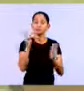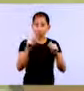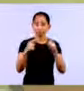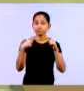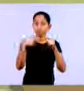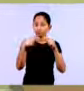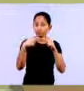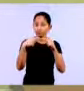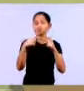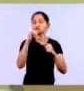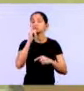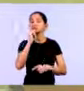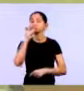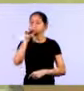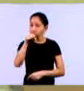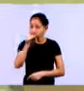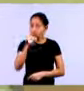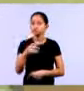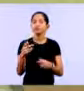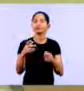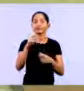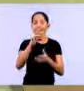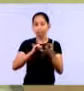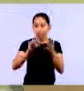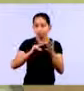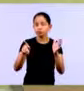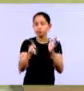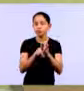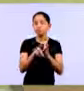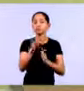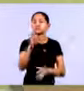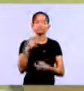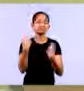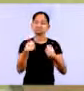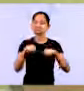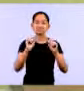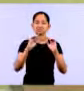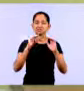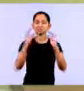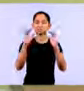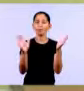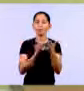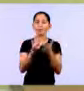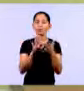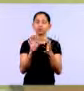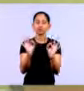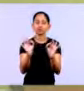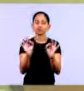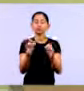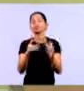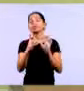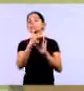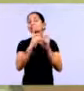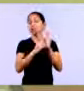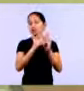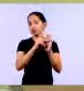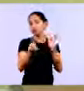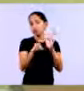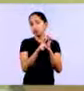de tributos, no caso, impostos, que não precisam respeitar. Por quê? Primeiro que eles são regulados por decreto